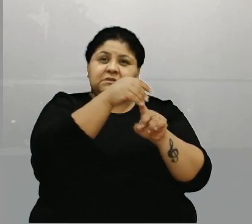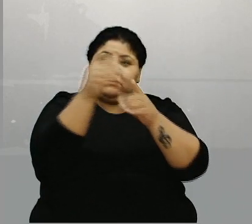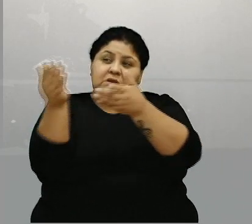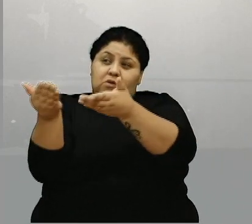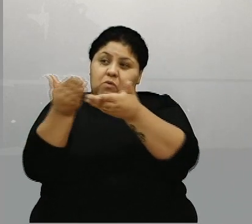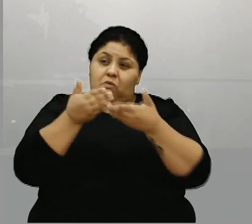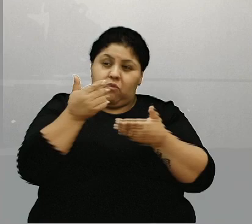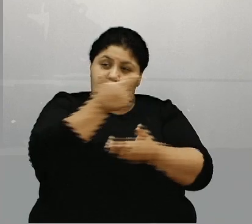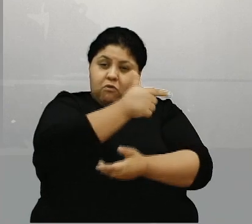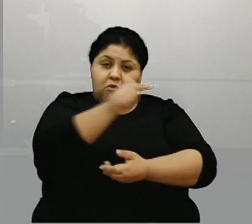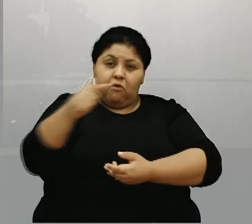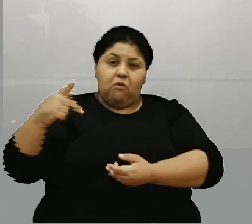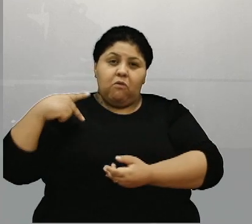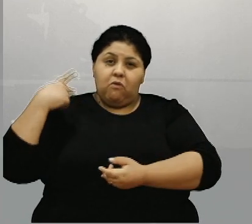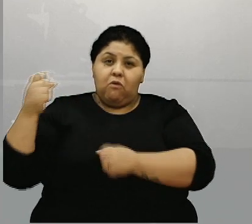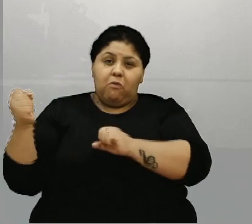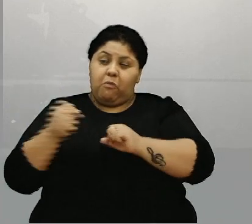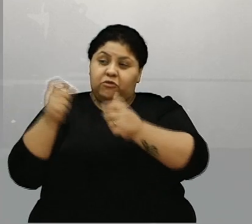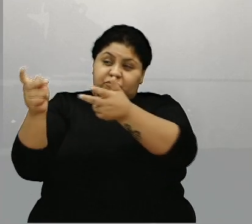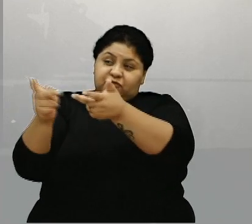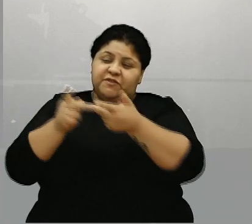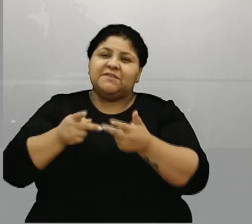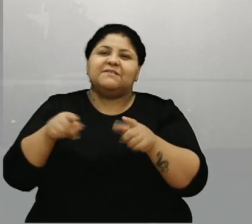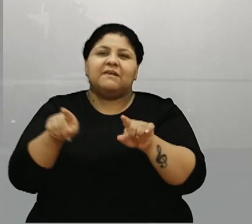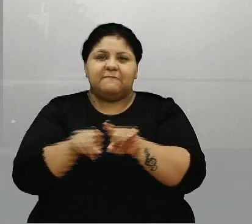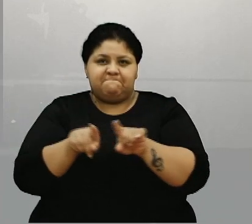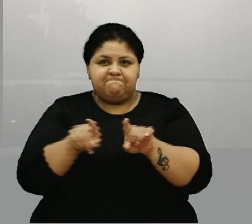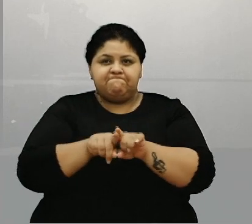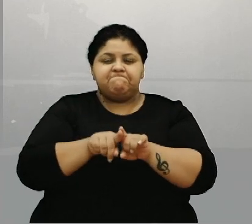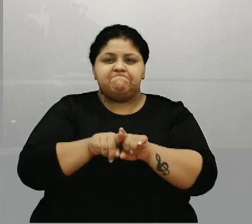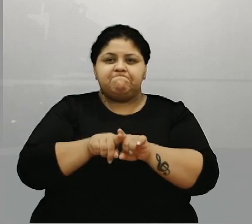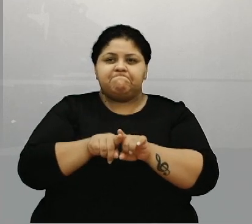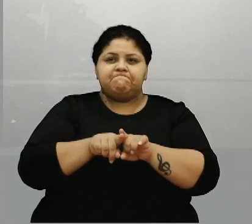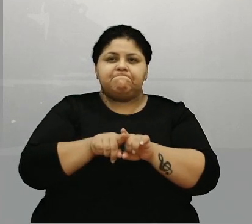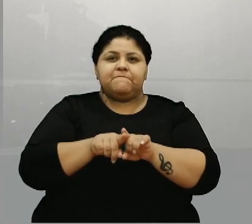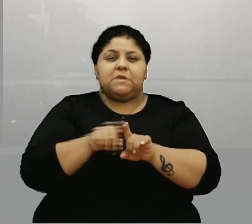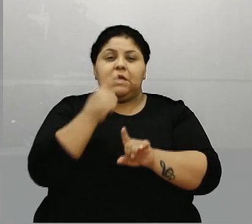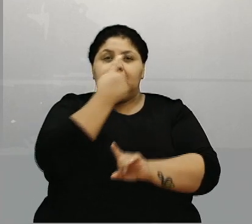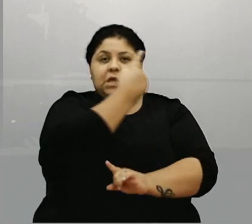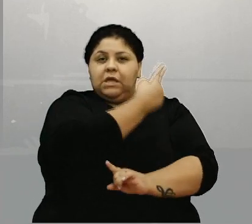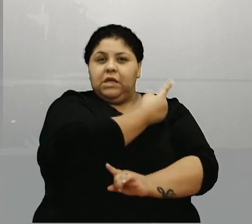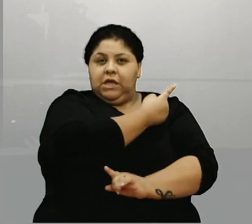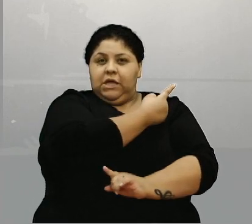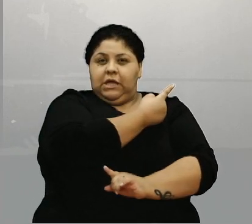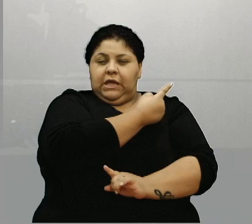demais vereadores que possam visitá-la, porque parece